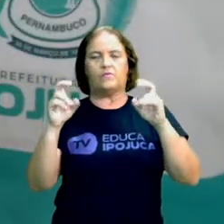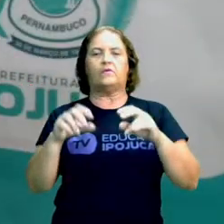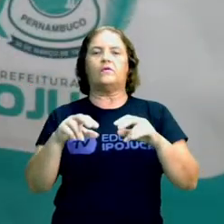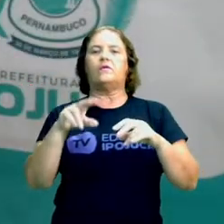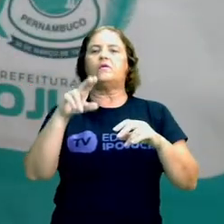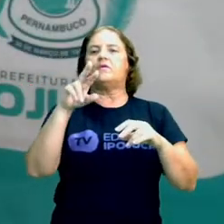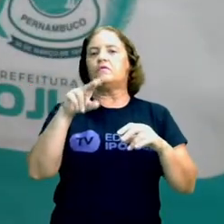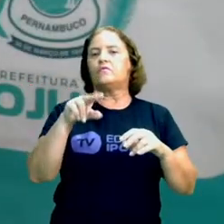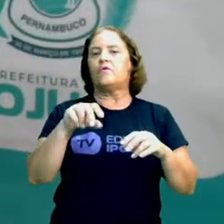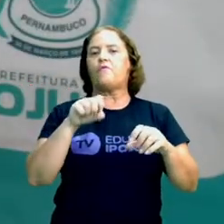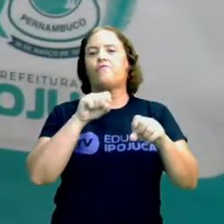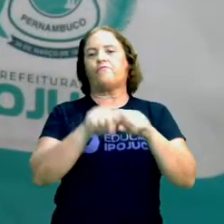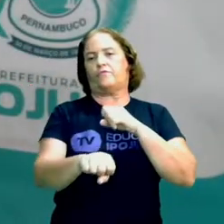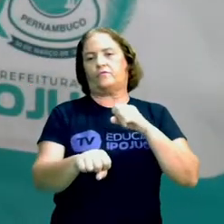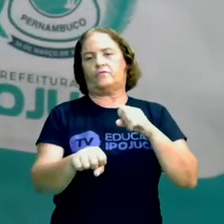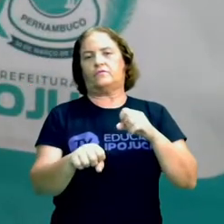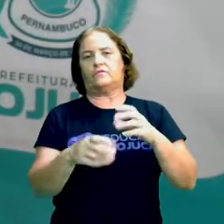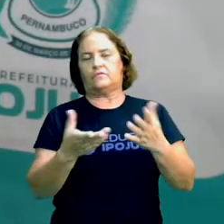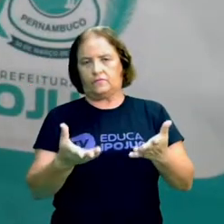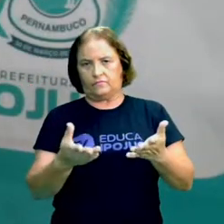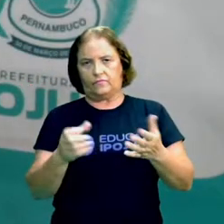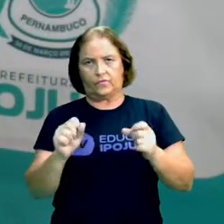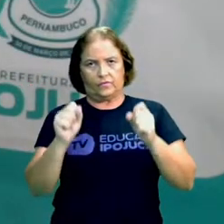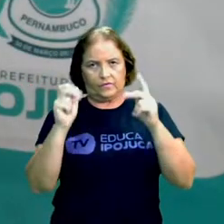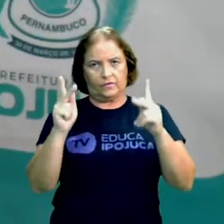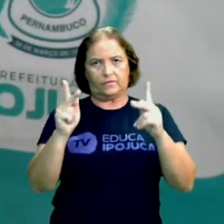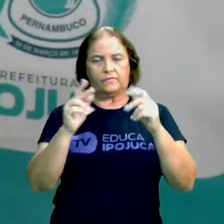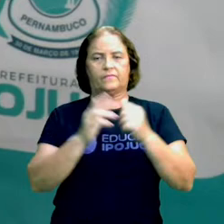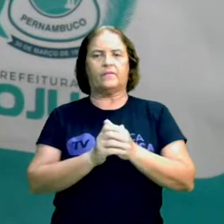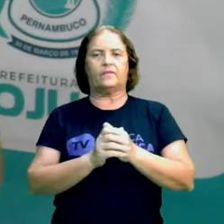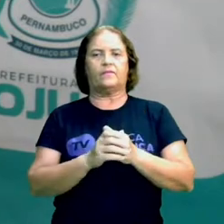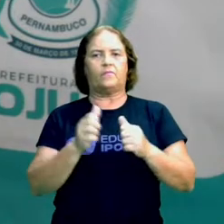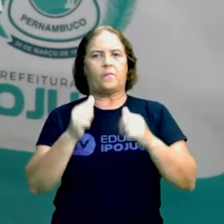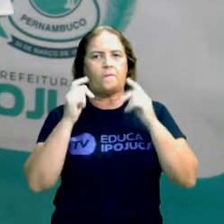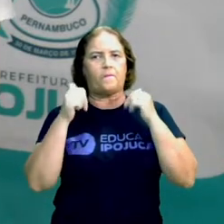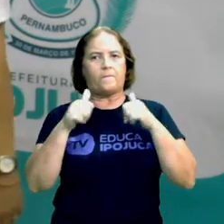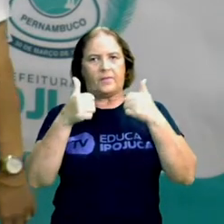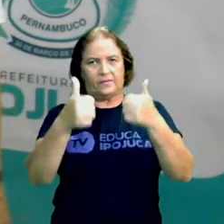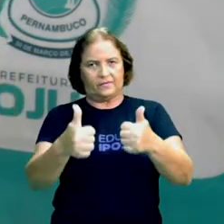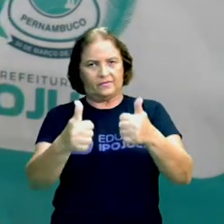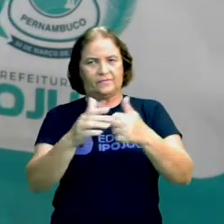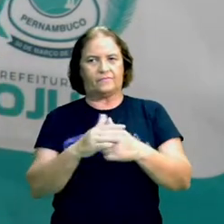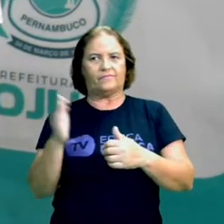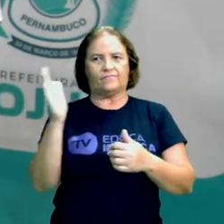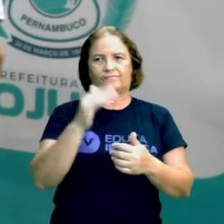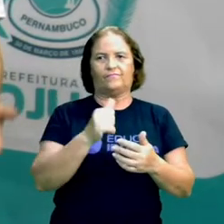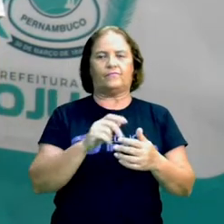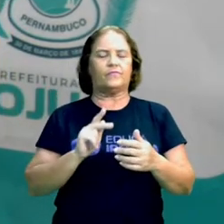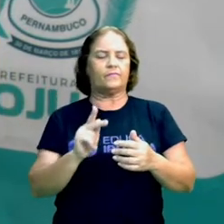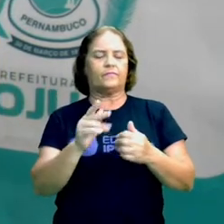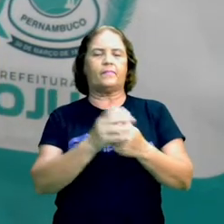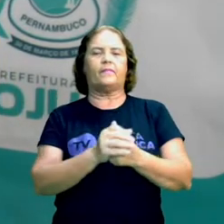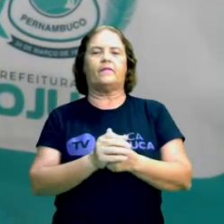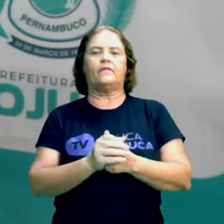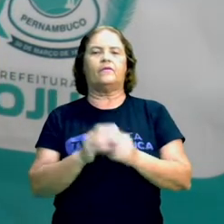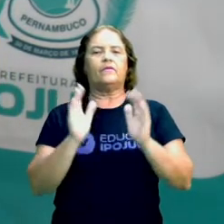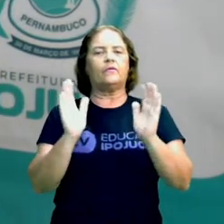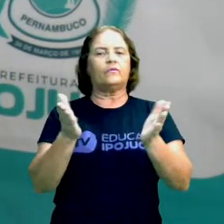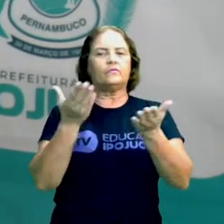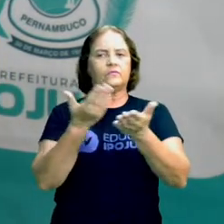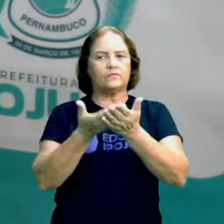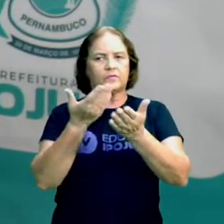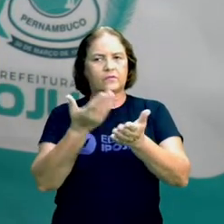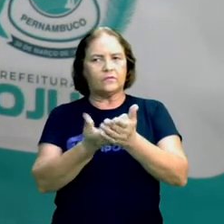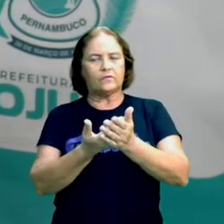é a violência. Ok, pessoal? Beleza? Vamos em frente. Na aula de hoje, nós vamos compreender